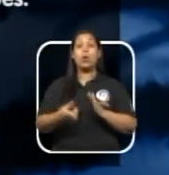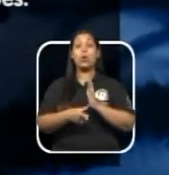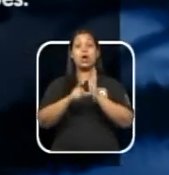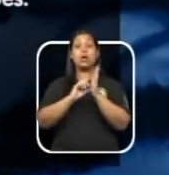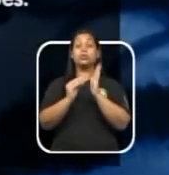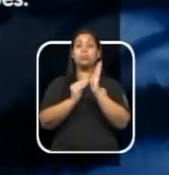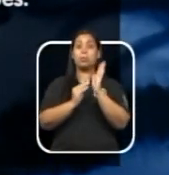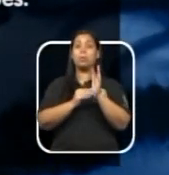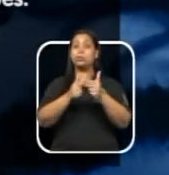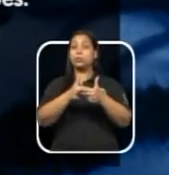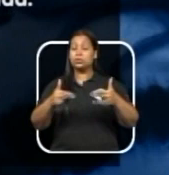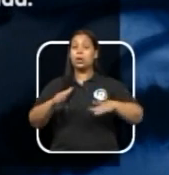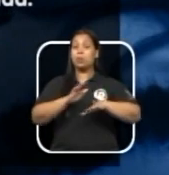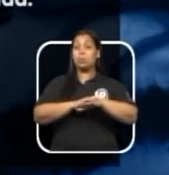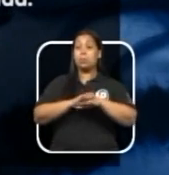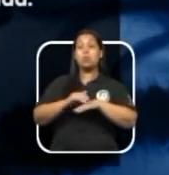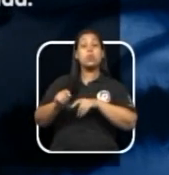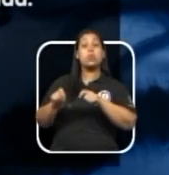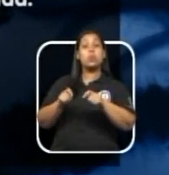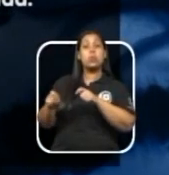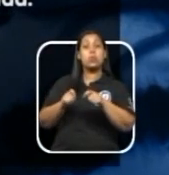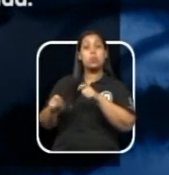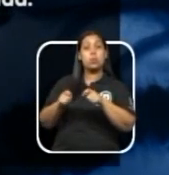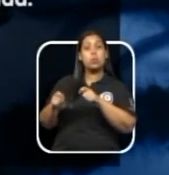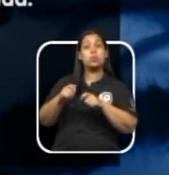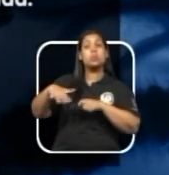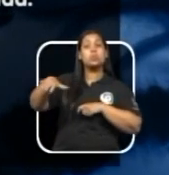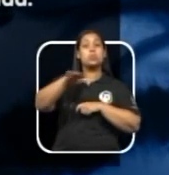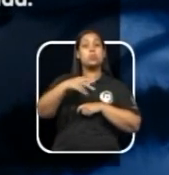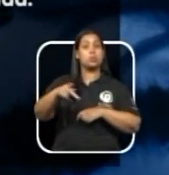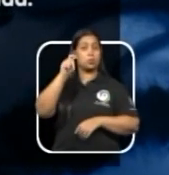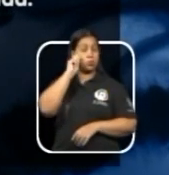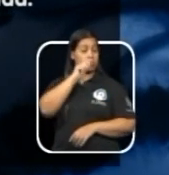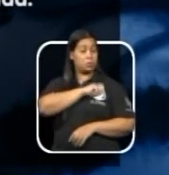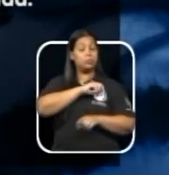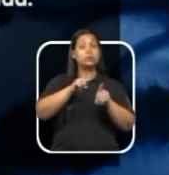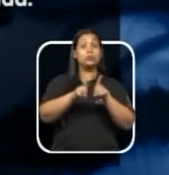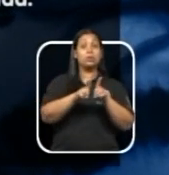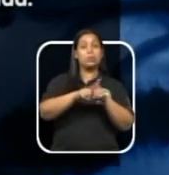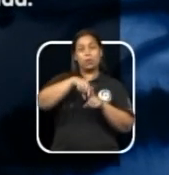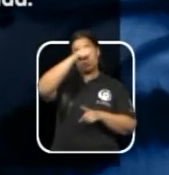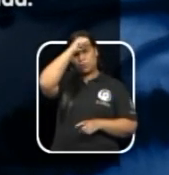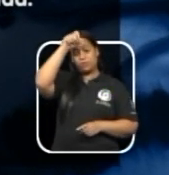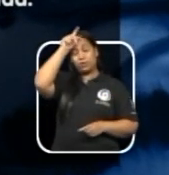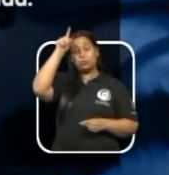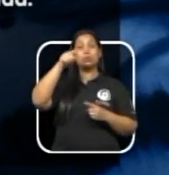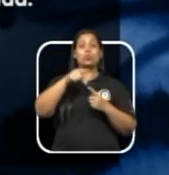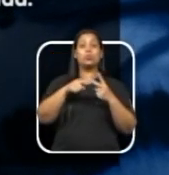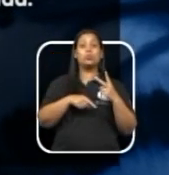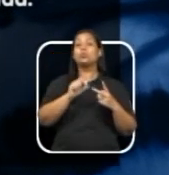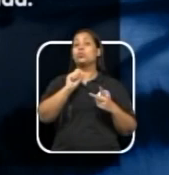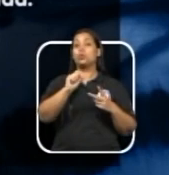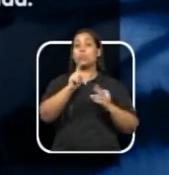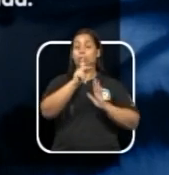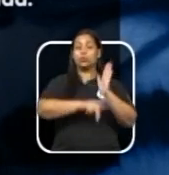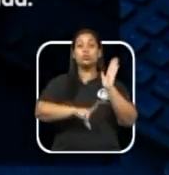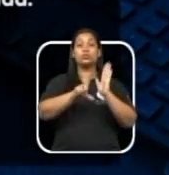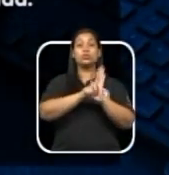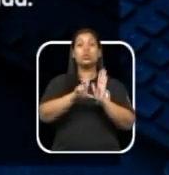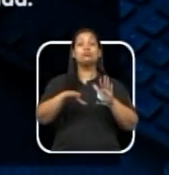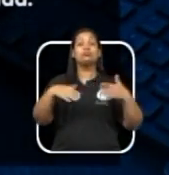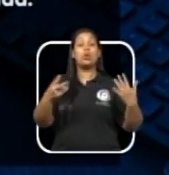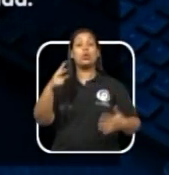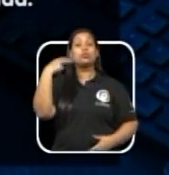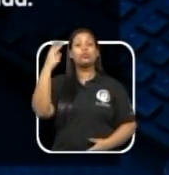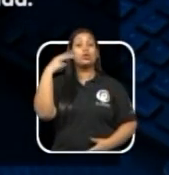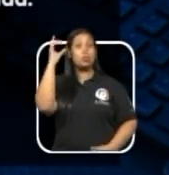atos administrativos. A Prefeitura também protocolou 2 vetos. Um veto total ao projeto de lei do vereador Bruno Moura,